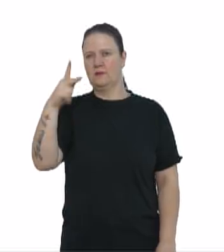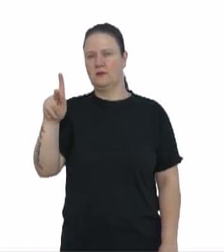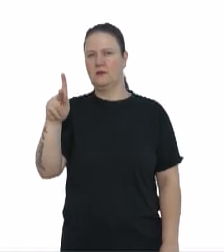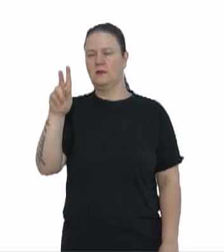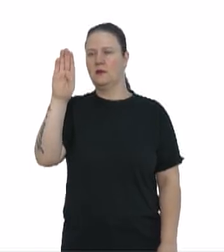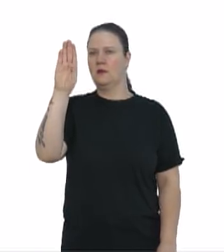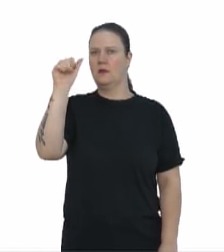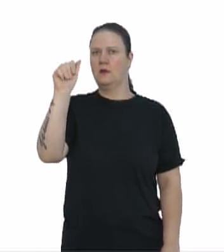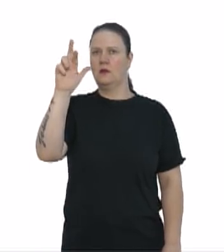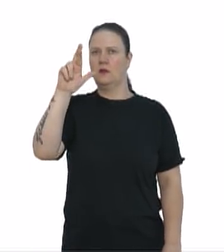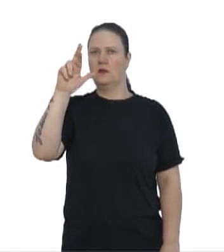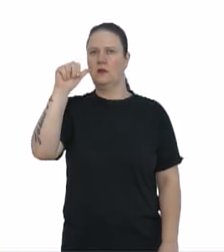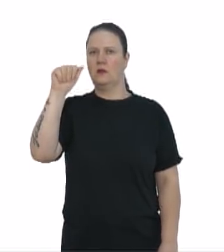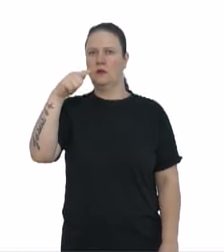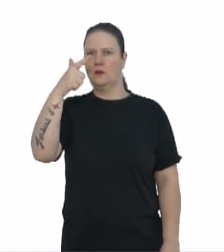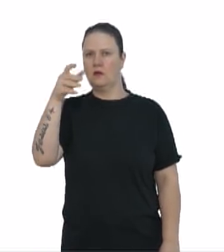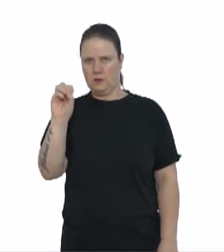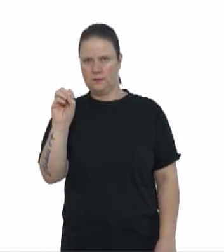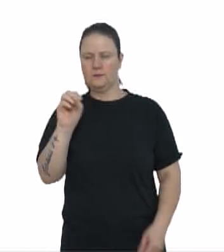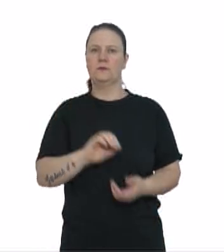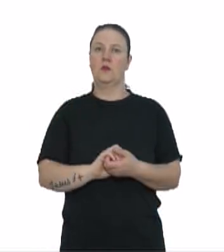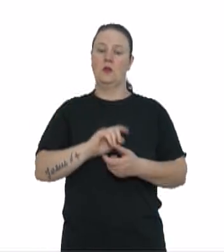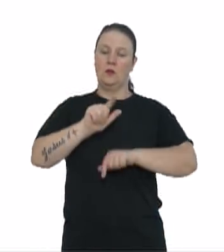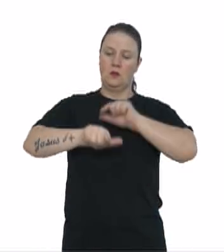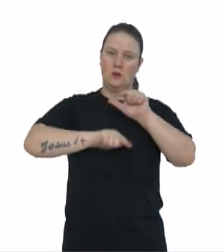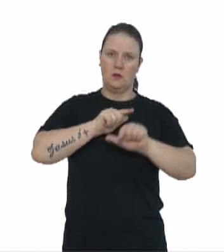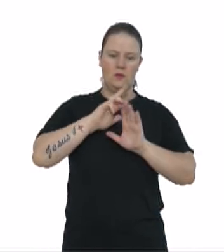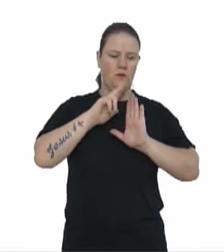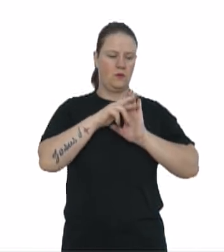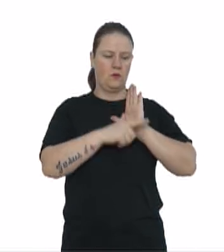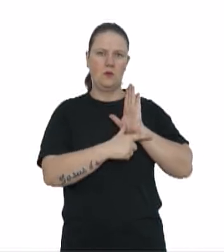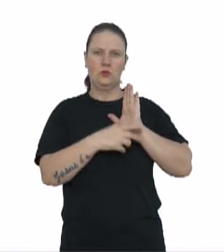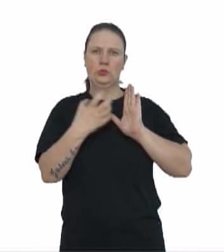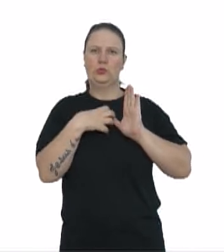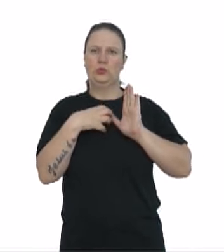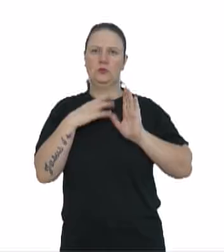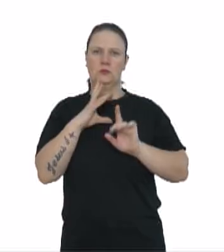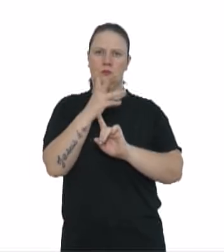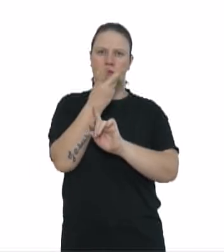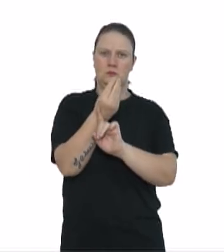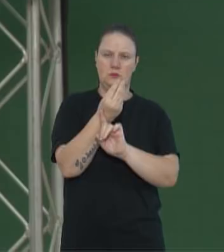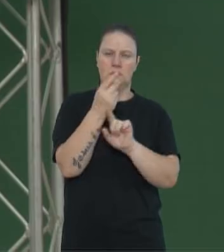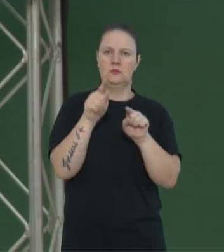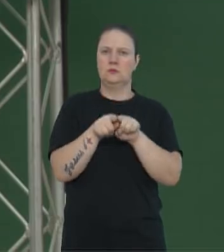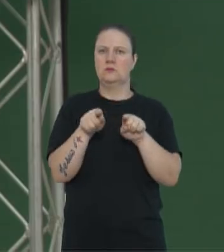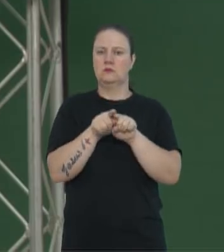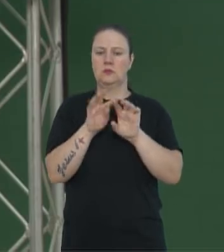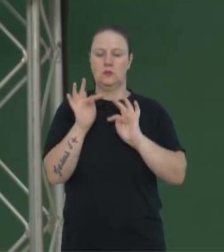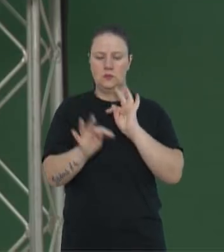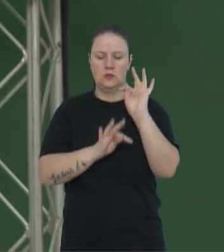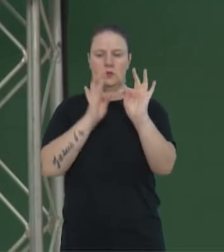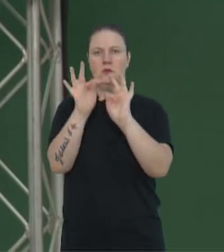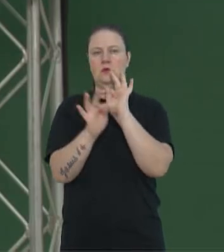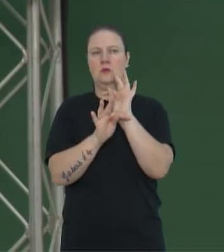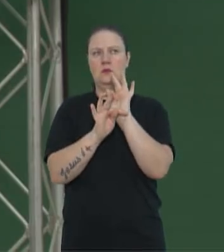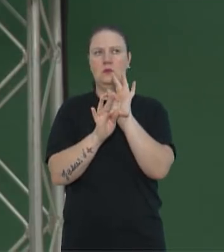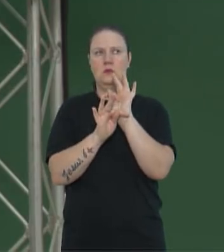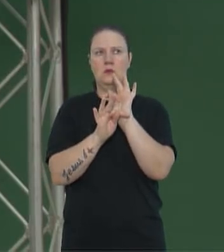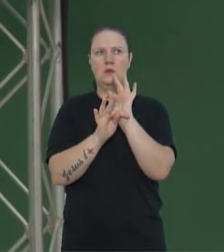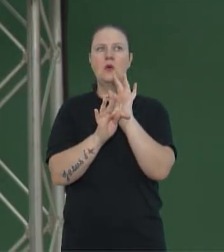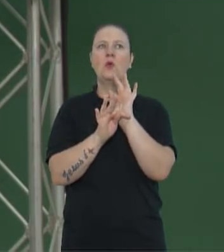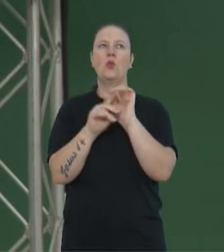pintor, escultor e artista multimídia, trabalha com várias mídias, né? E aqui, se vocês olharem, ele trabalha com a técnica da bricolagem. Essa